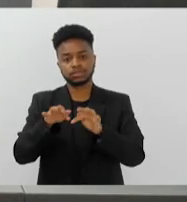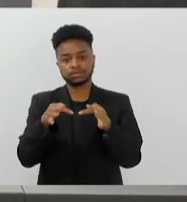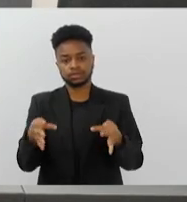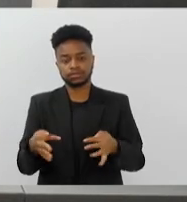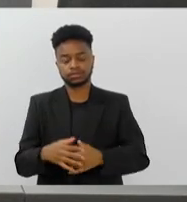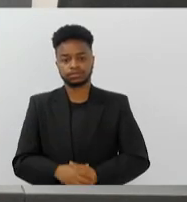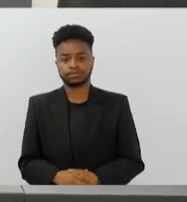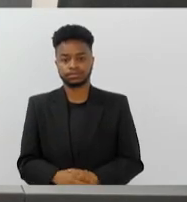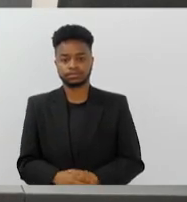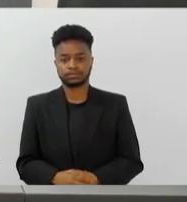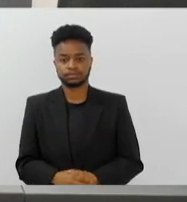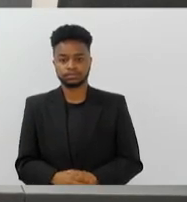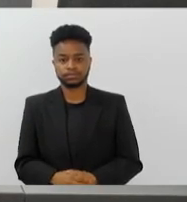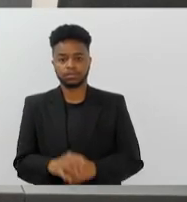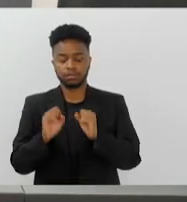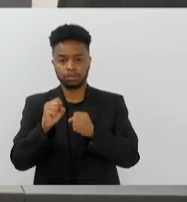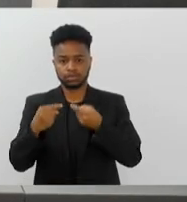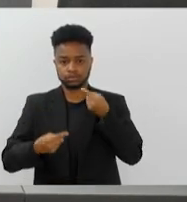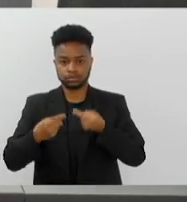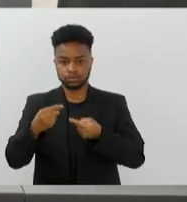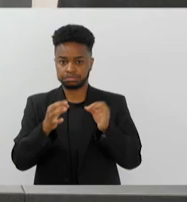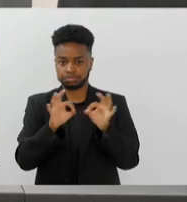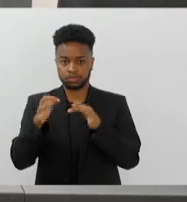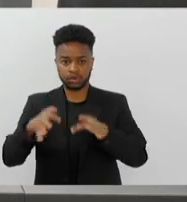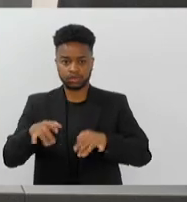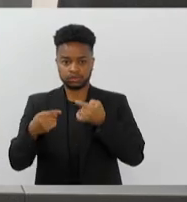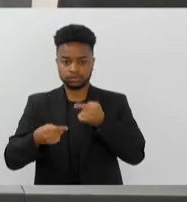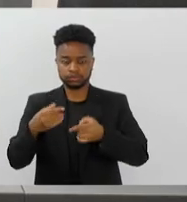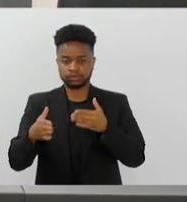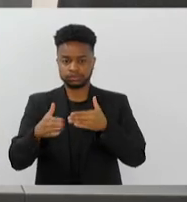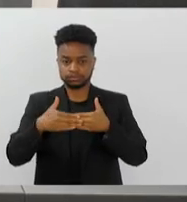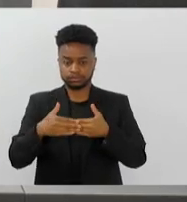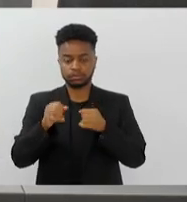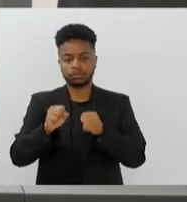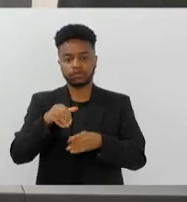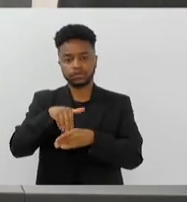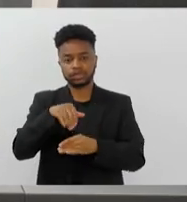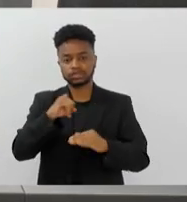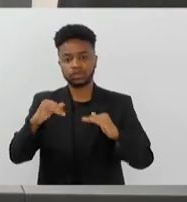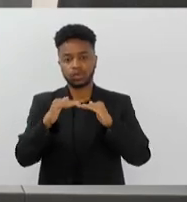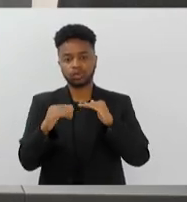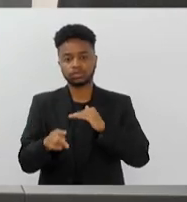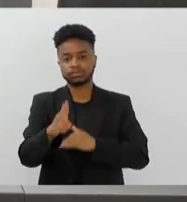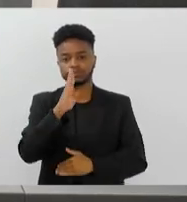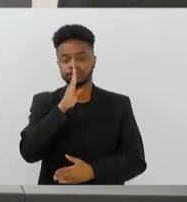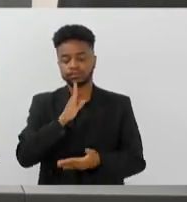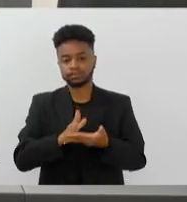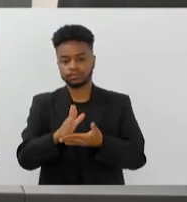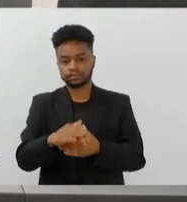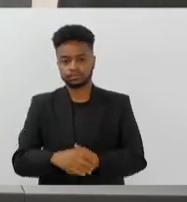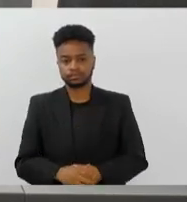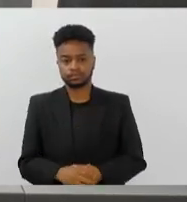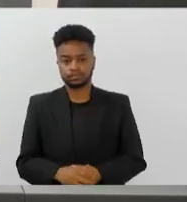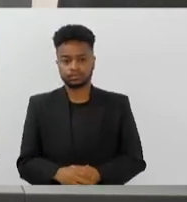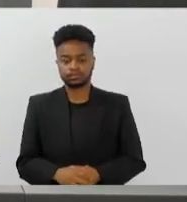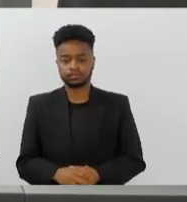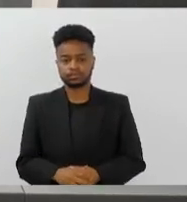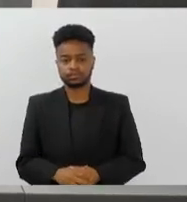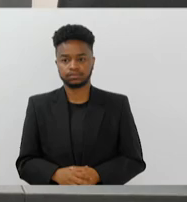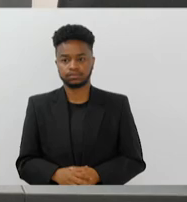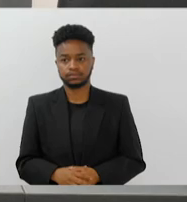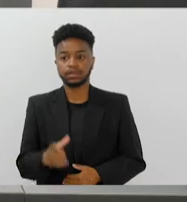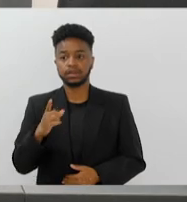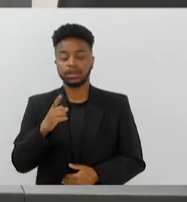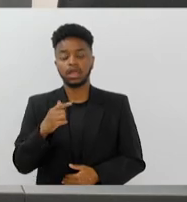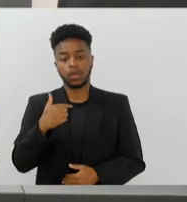simples. Em discussão. Não havendo quem queira discutir, encerrada a discussão e votação, senhores que aprovam, permaneçam como estão, aprovado. E tenho visto